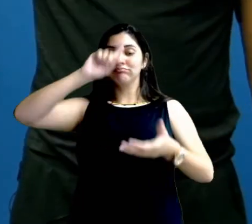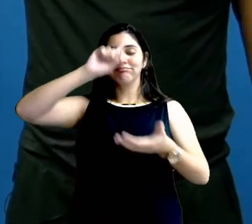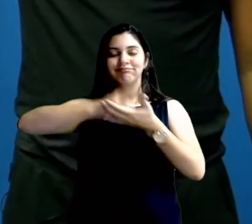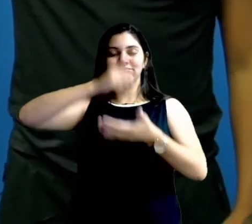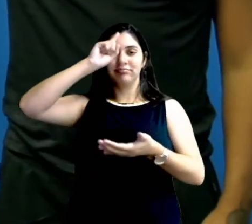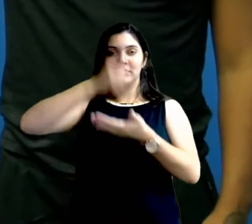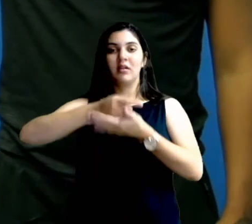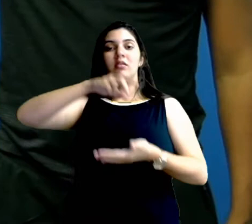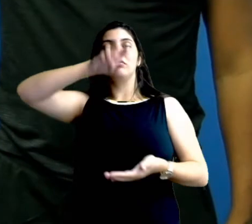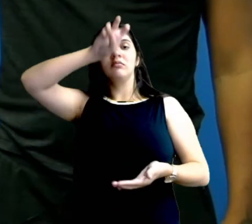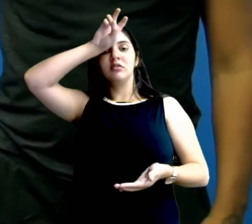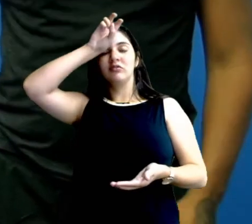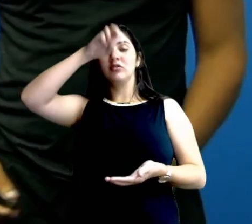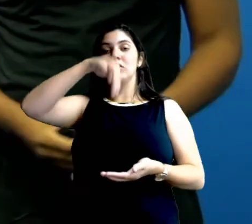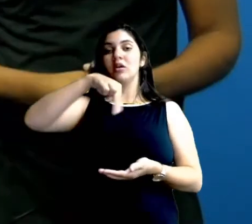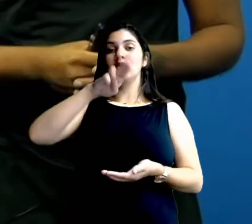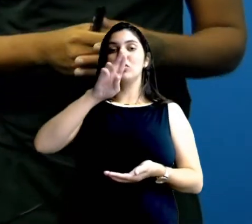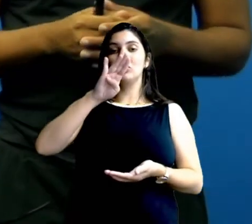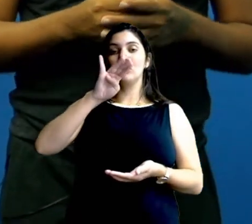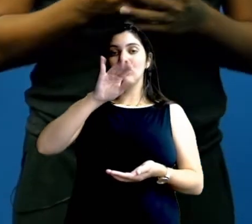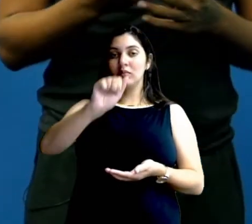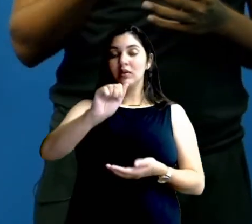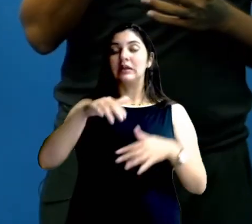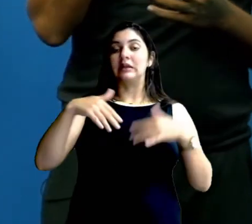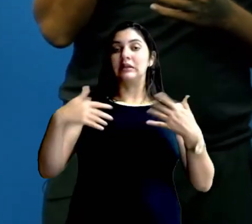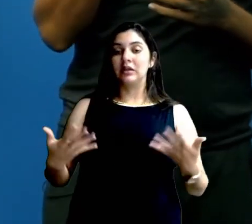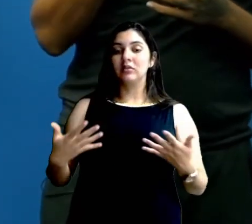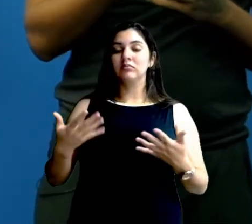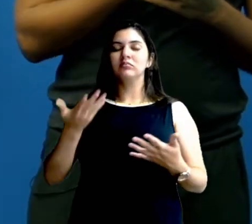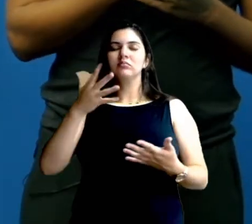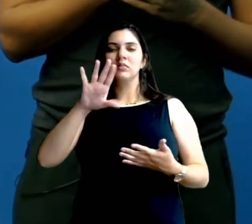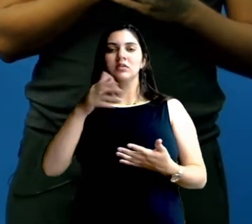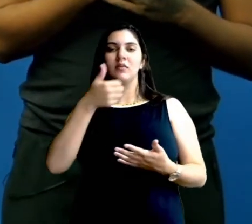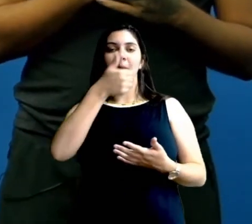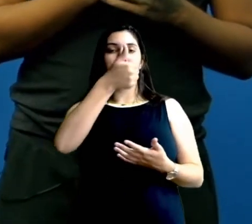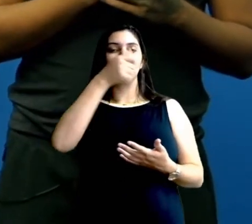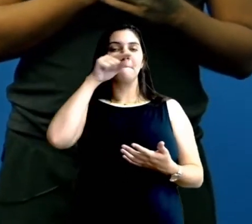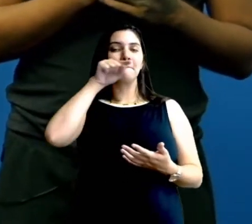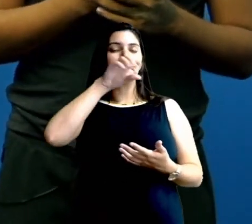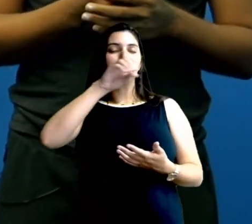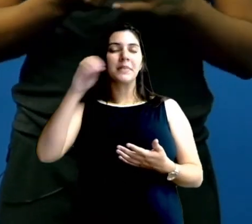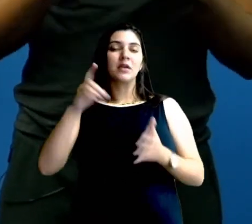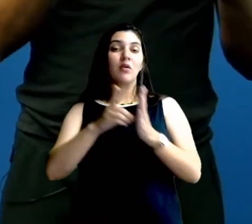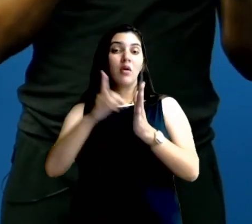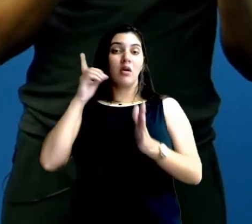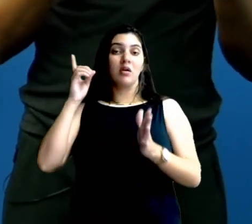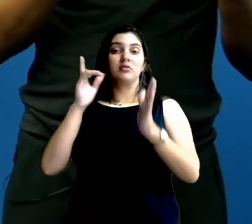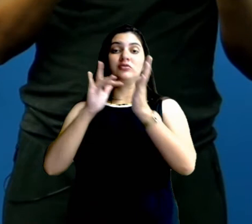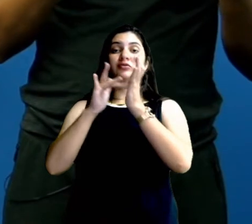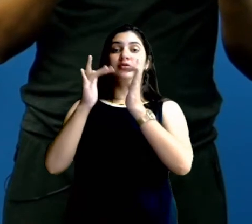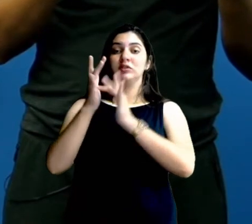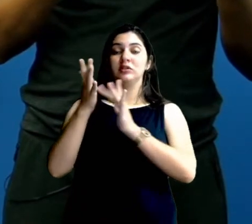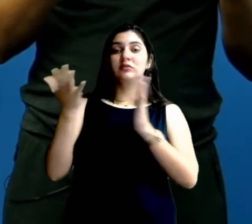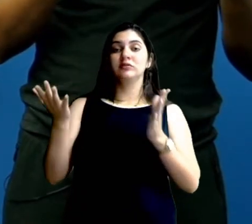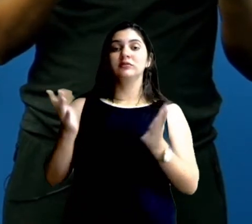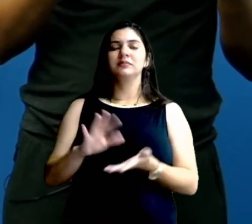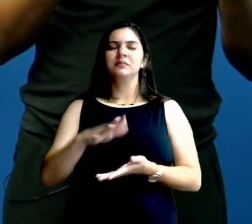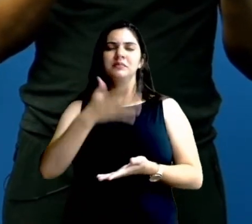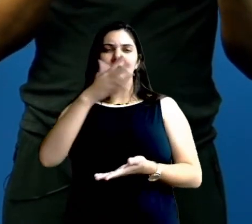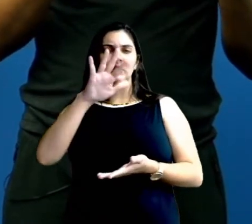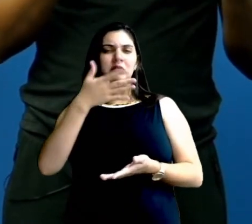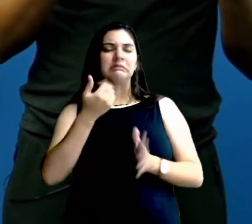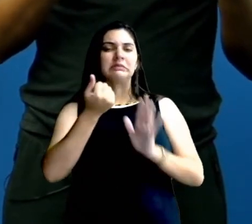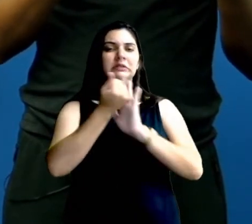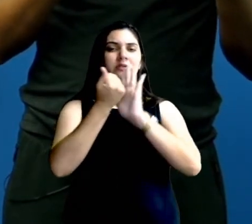sobre a Núbia bom então por volta de mil Antes de Cristo certo na verdade lá no